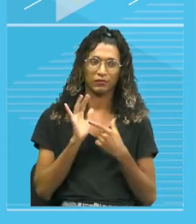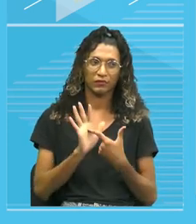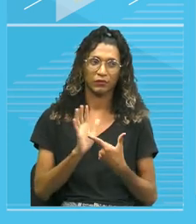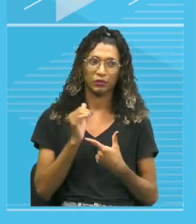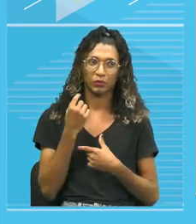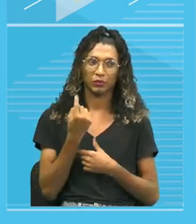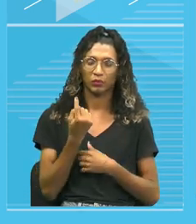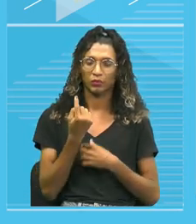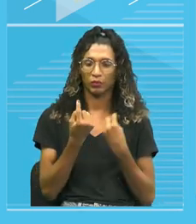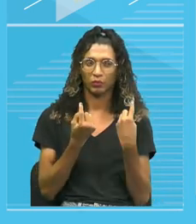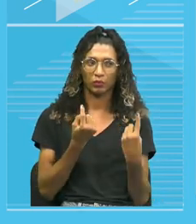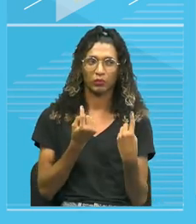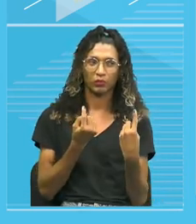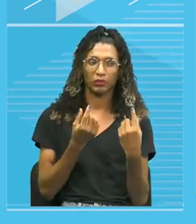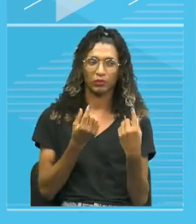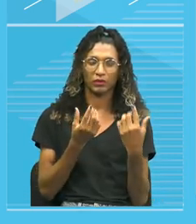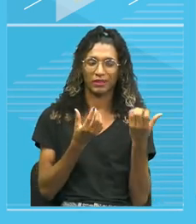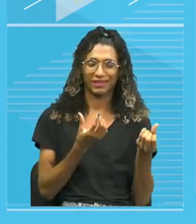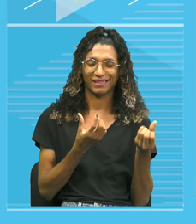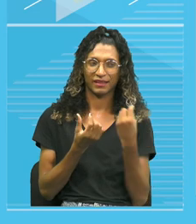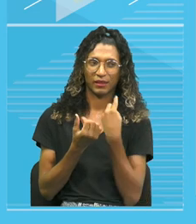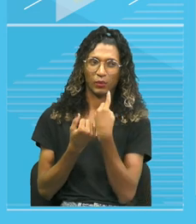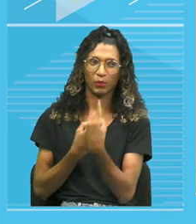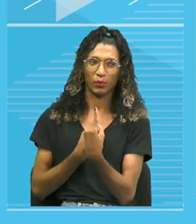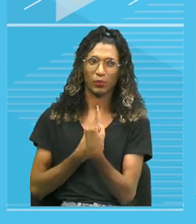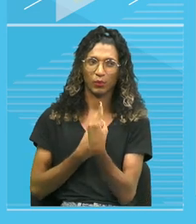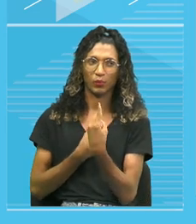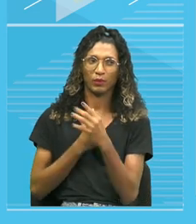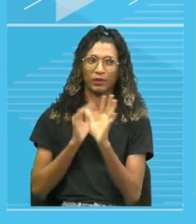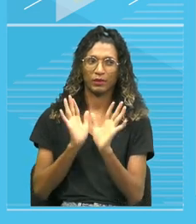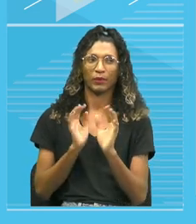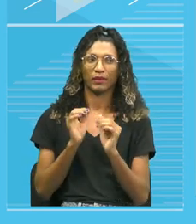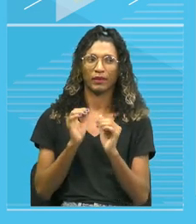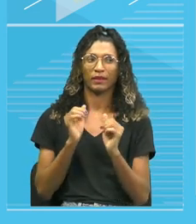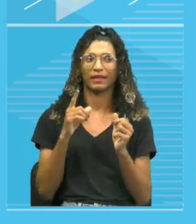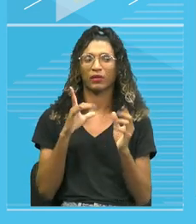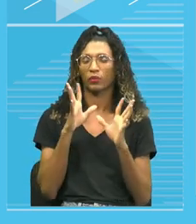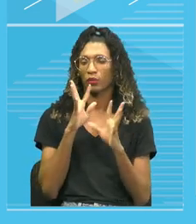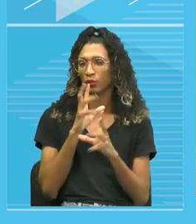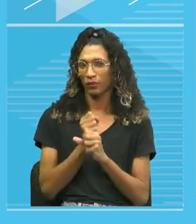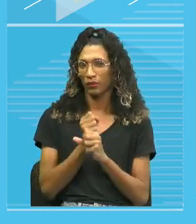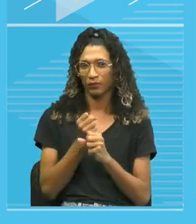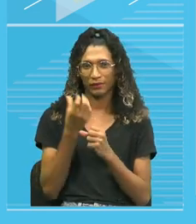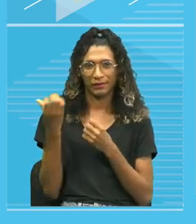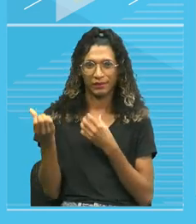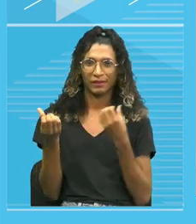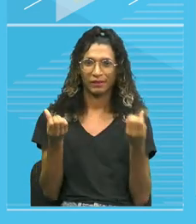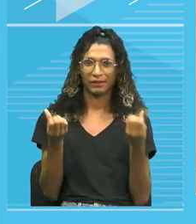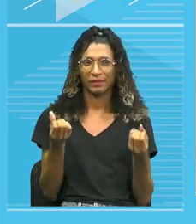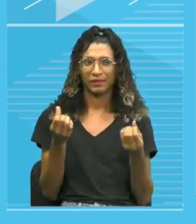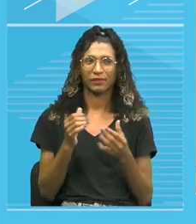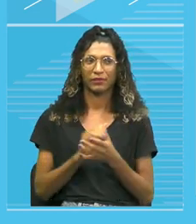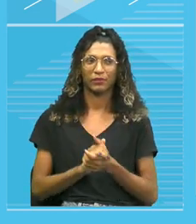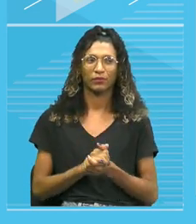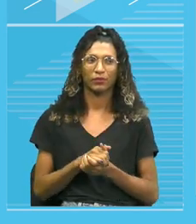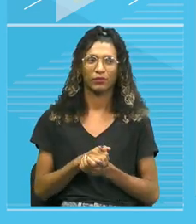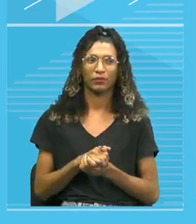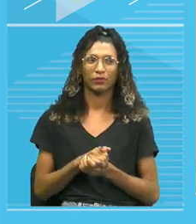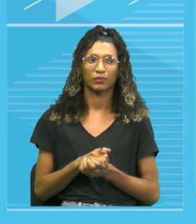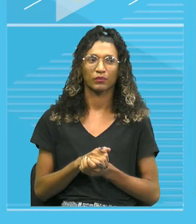seis aqui pronto tem seis carbonos de cada lado certo o hidrogênio tem 12